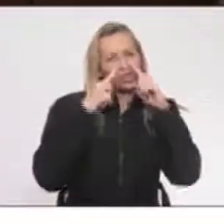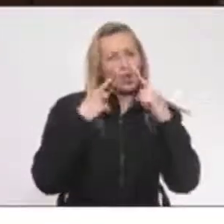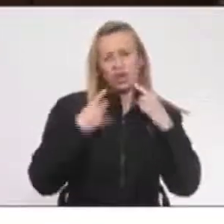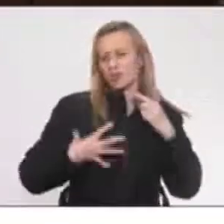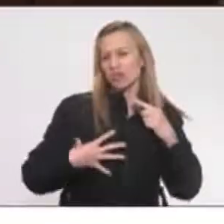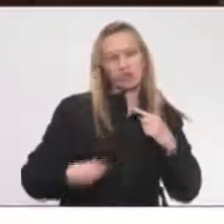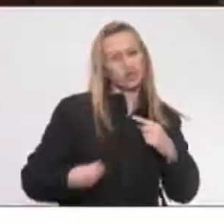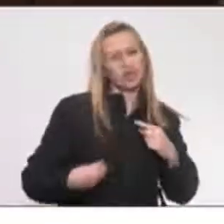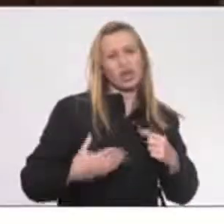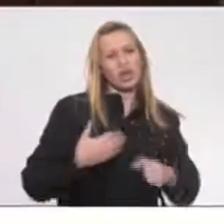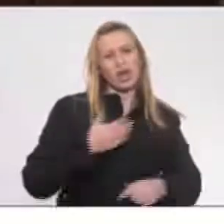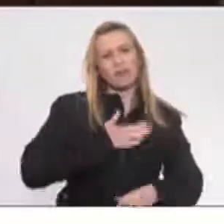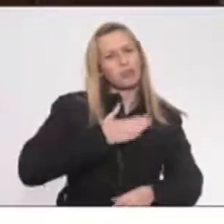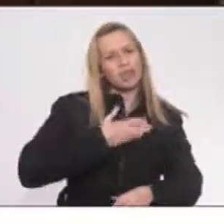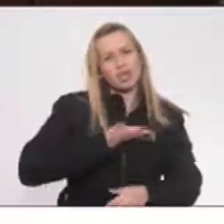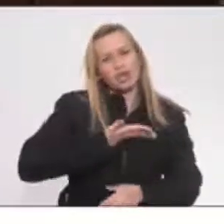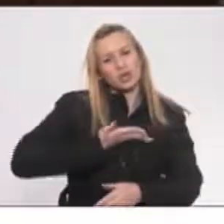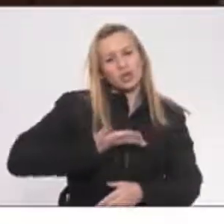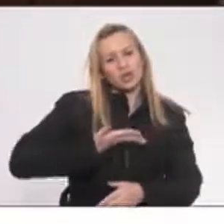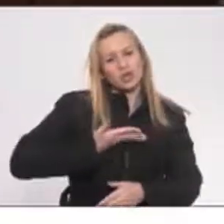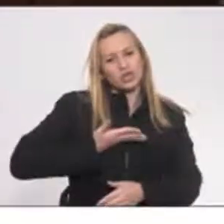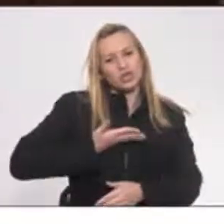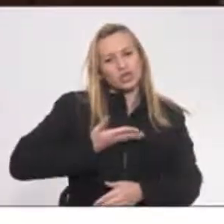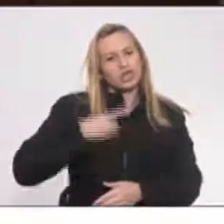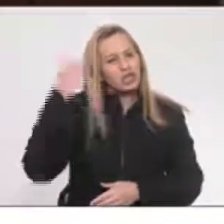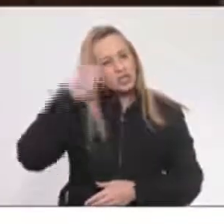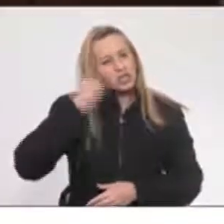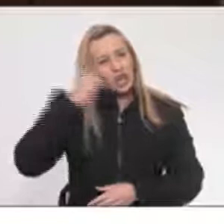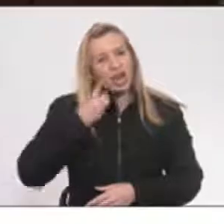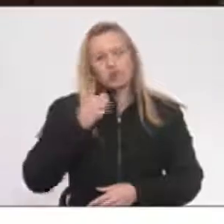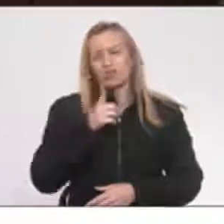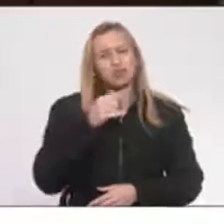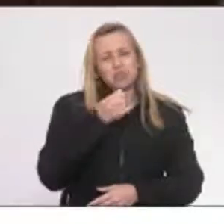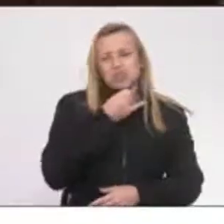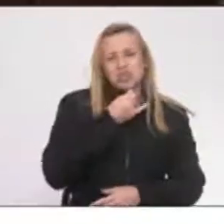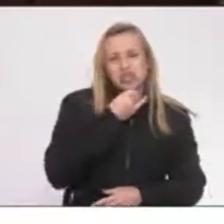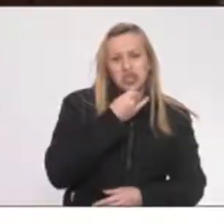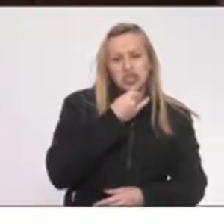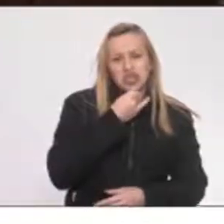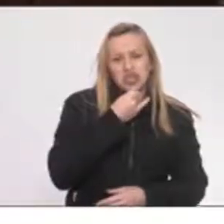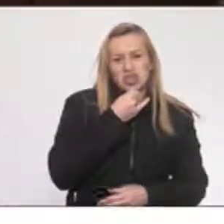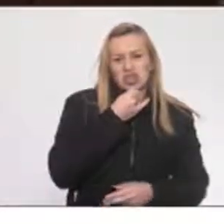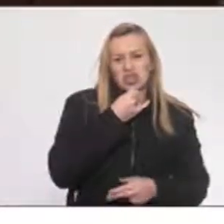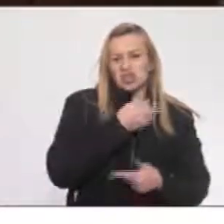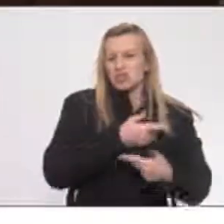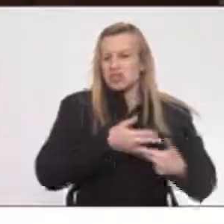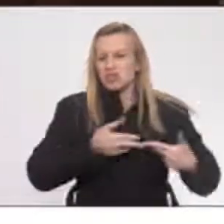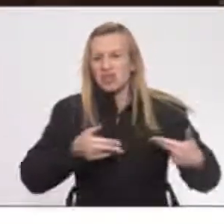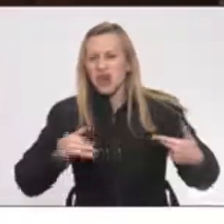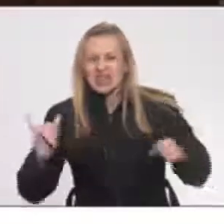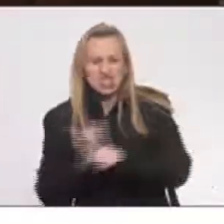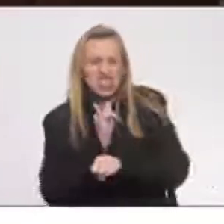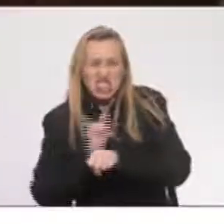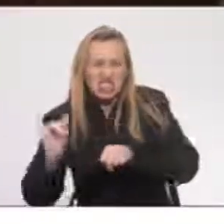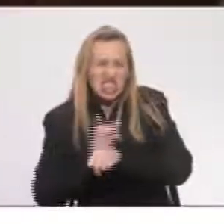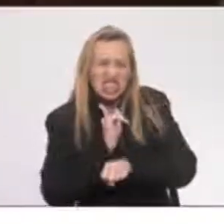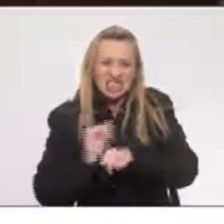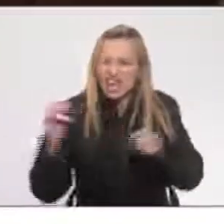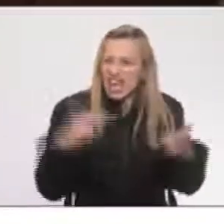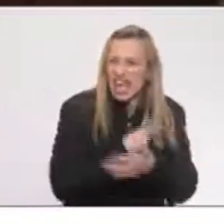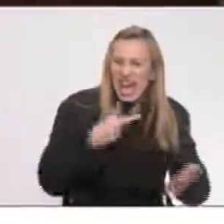meus queridos deputados, não se acanhem por conta das tramóias e artimanhas da